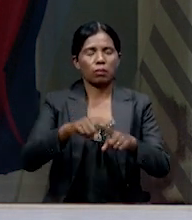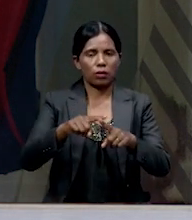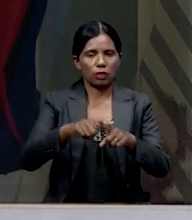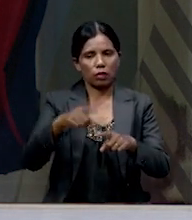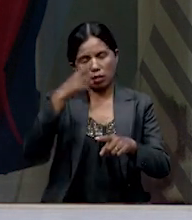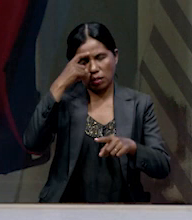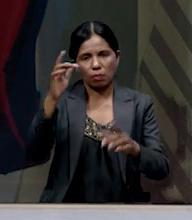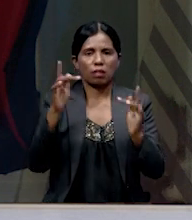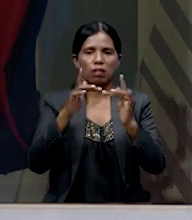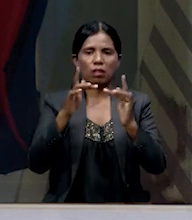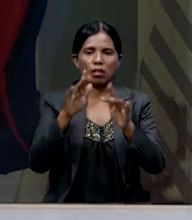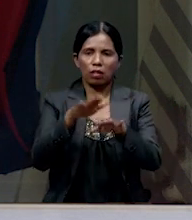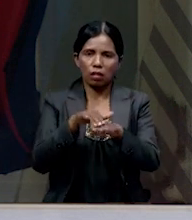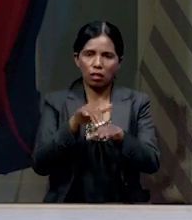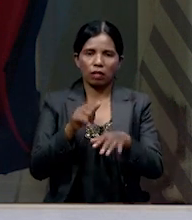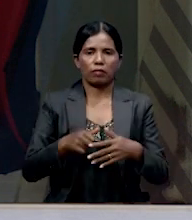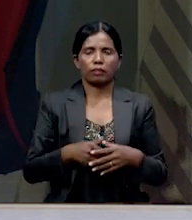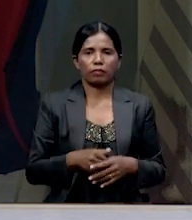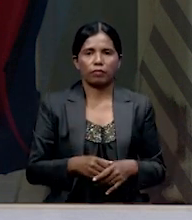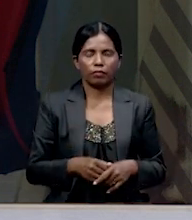internet lento.